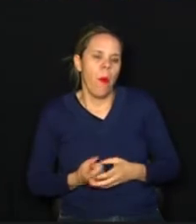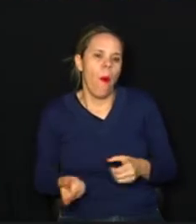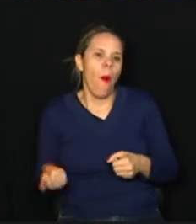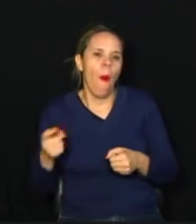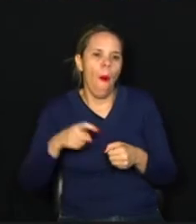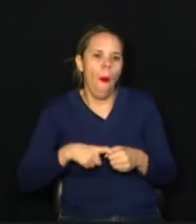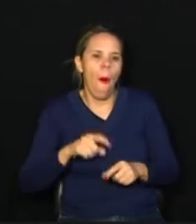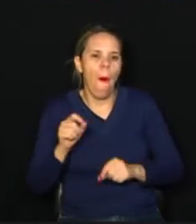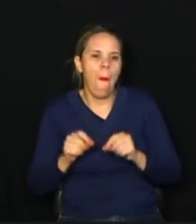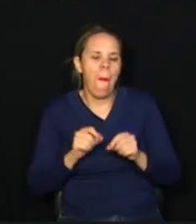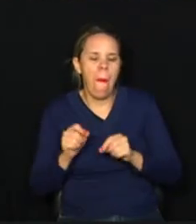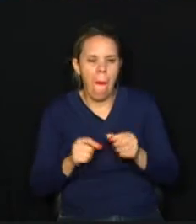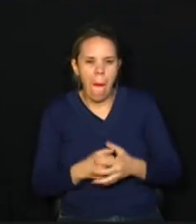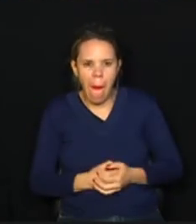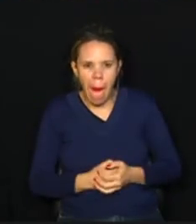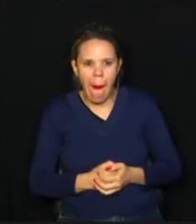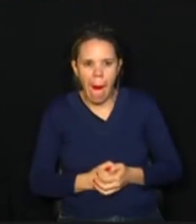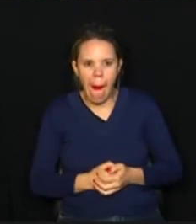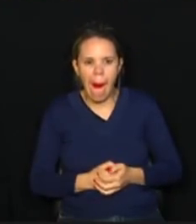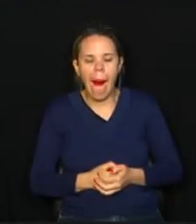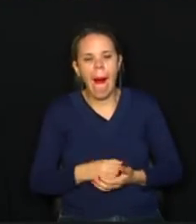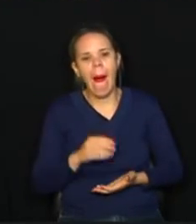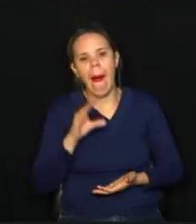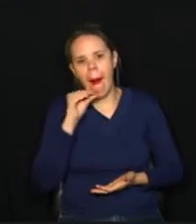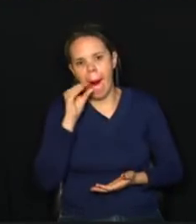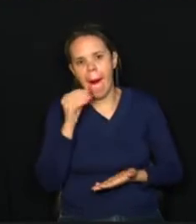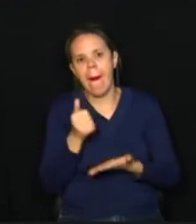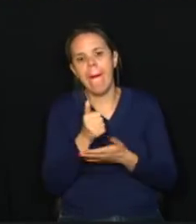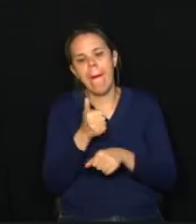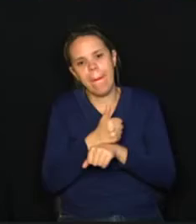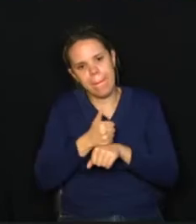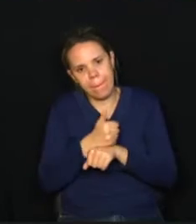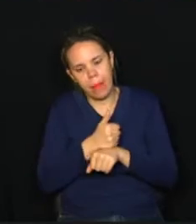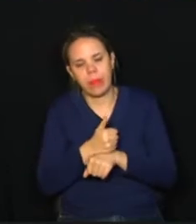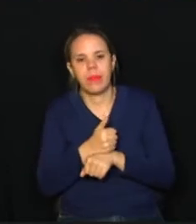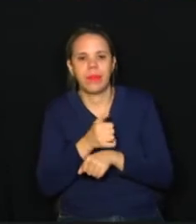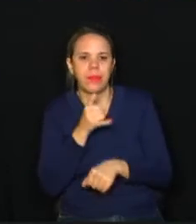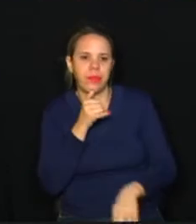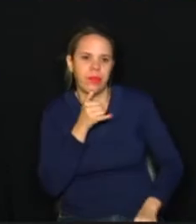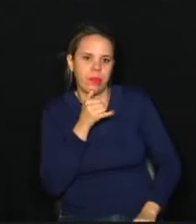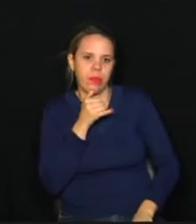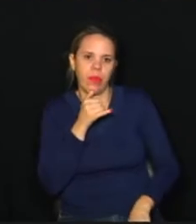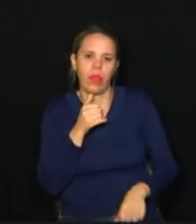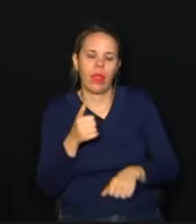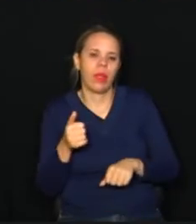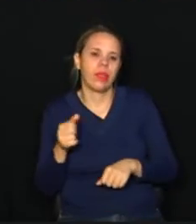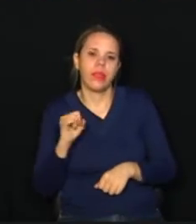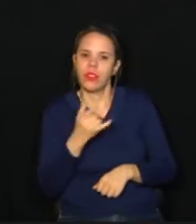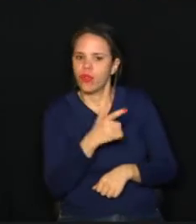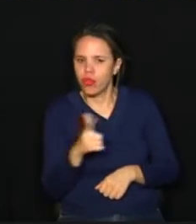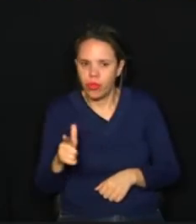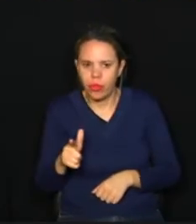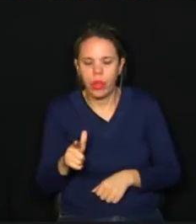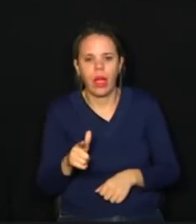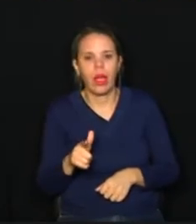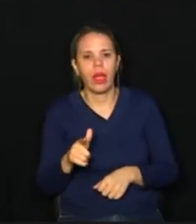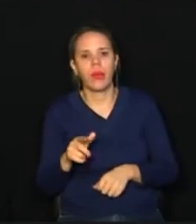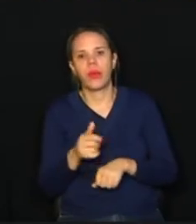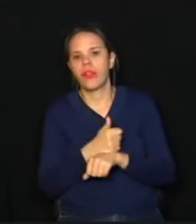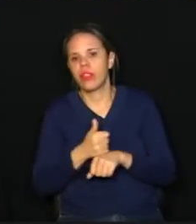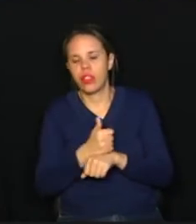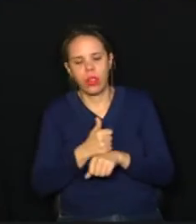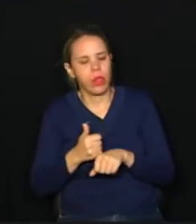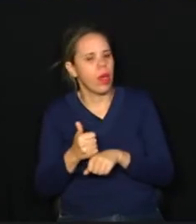restabelecimento de quadros, né? Sem entrar pesquisador, pessoal de apoio,